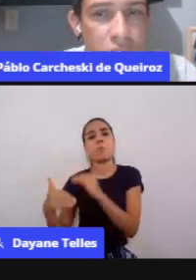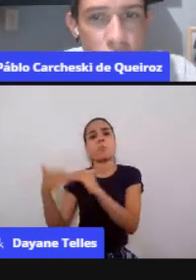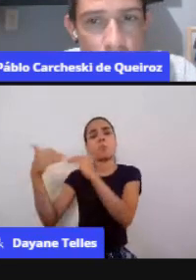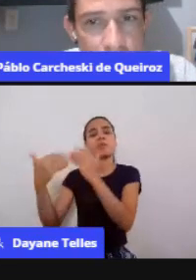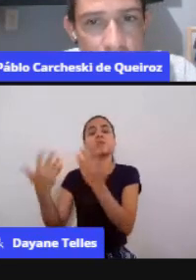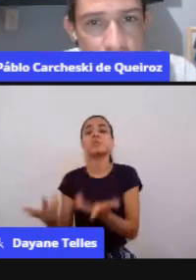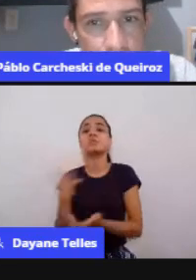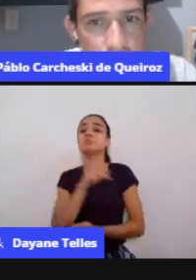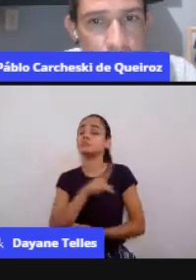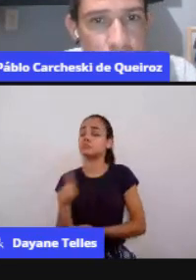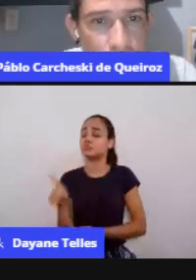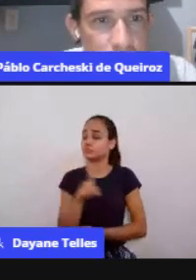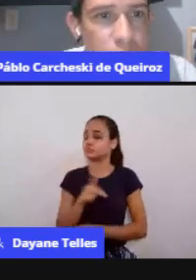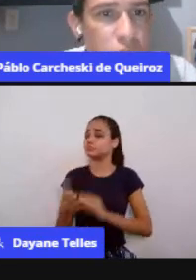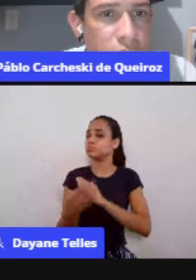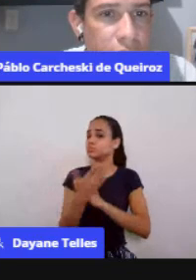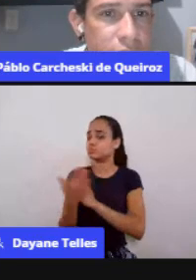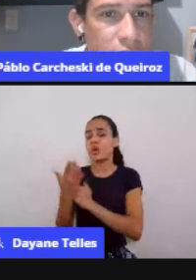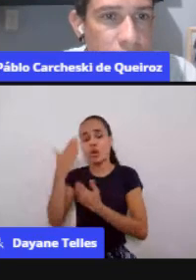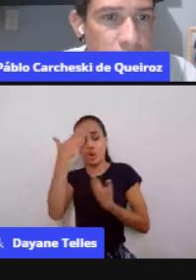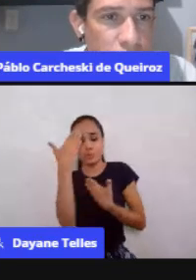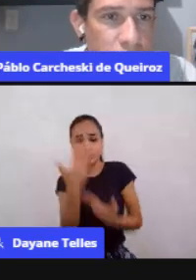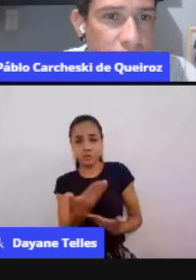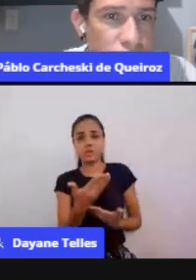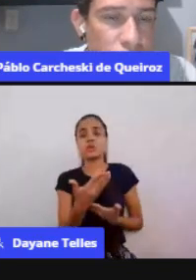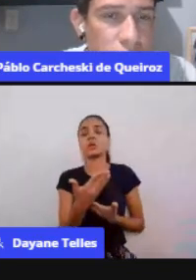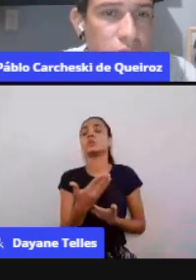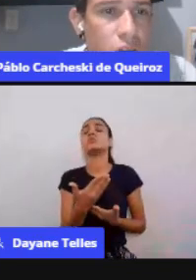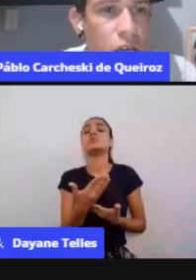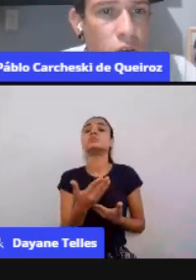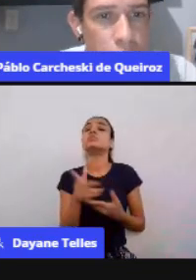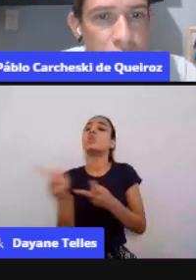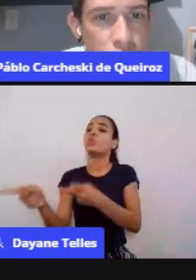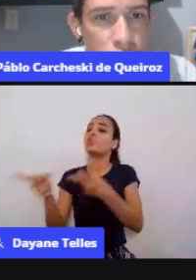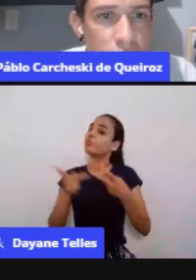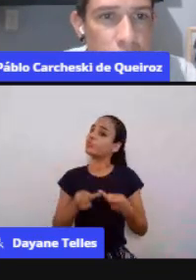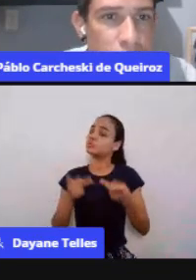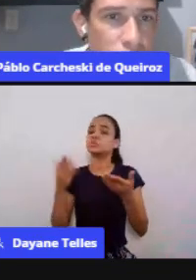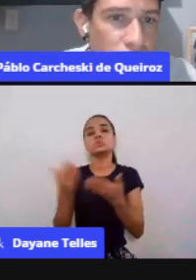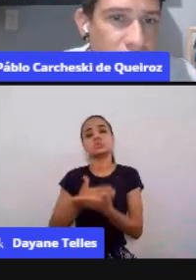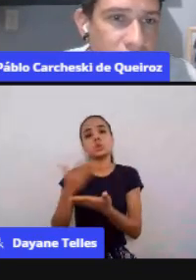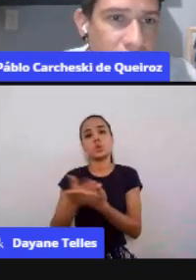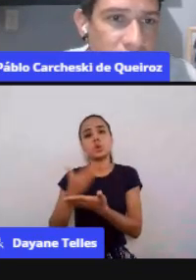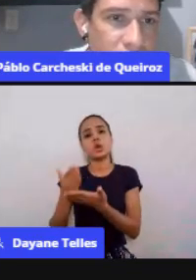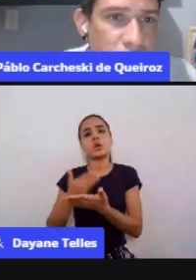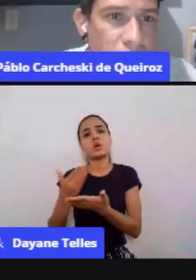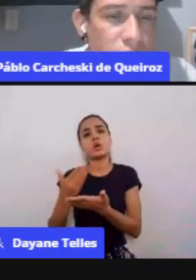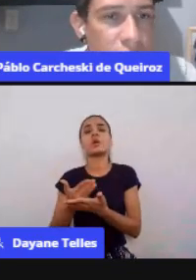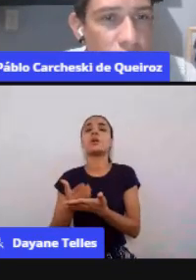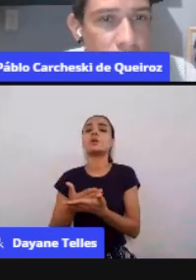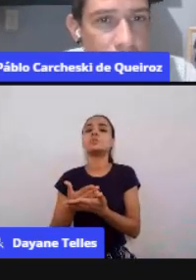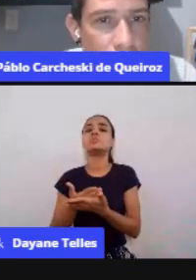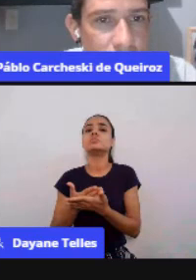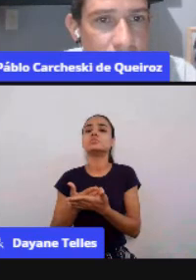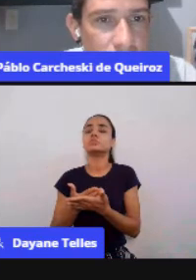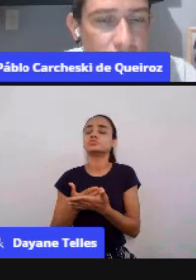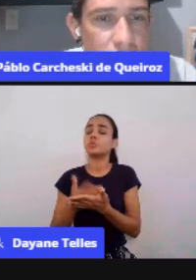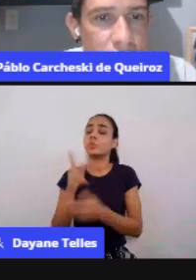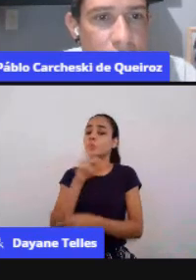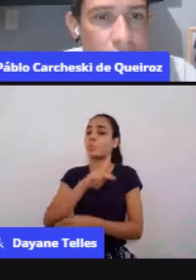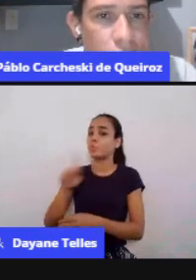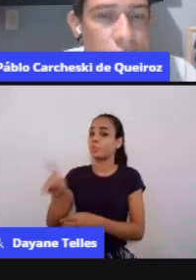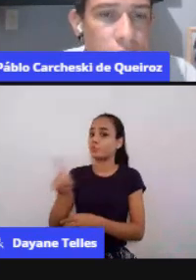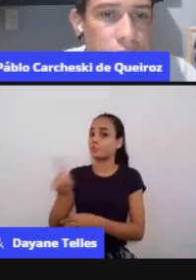E fica um convite aí para os próximos cadernos, para as próximas ações, os professores, por meio dos nossos canais de atendimento, entrar em contato com a